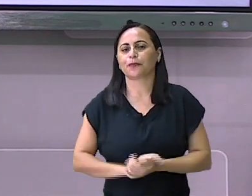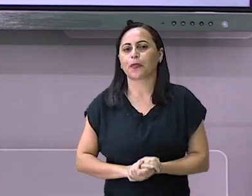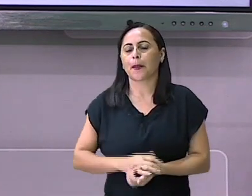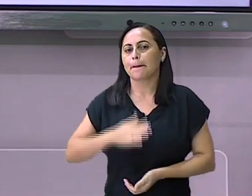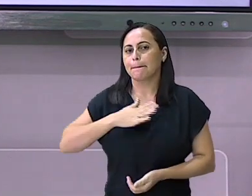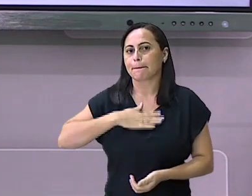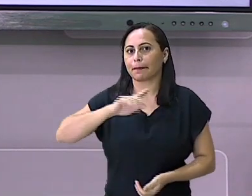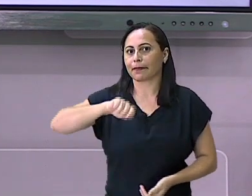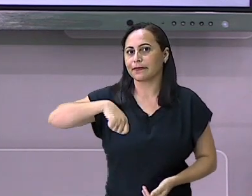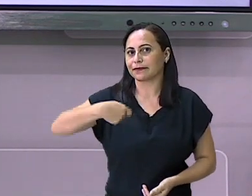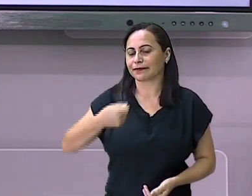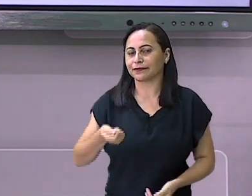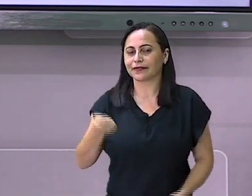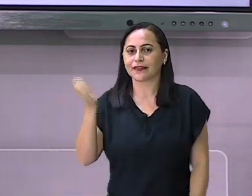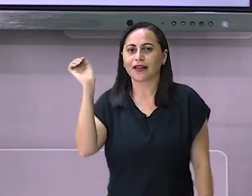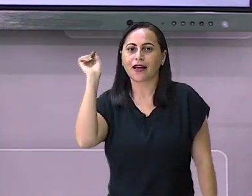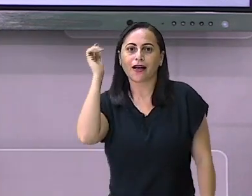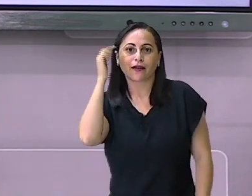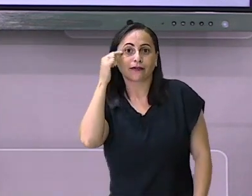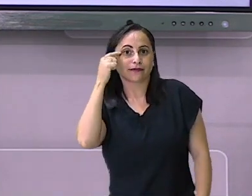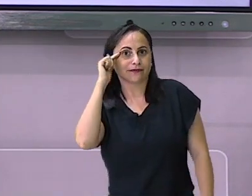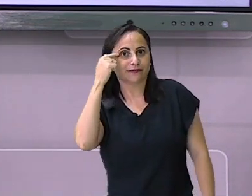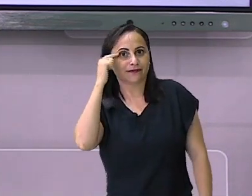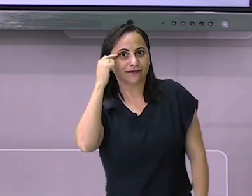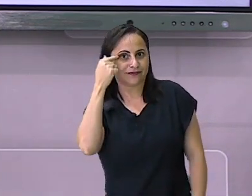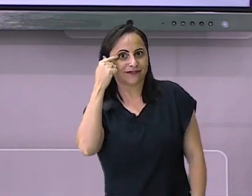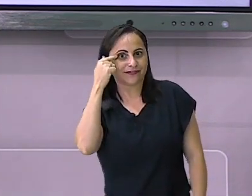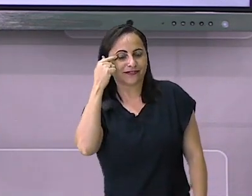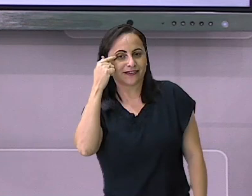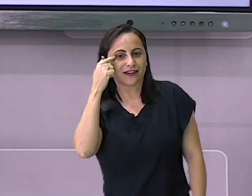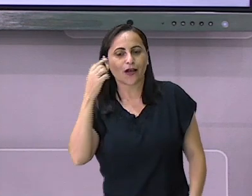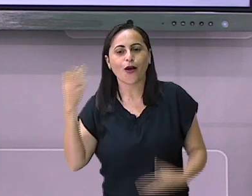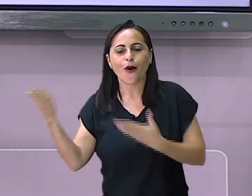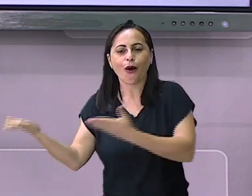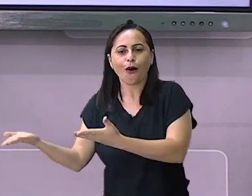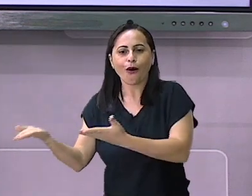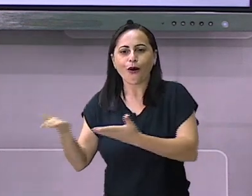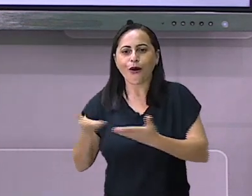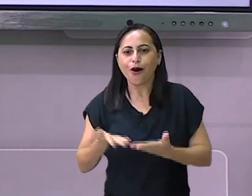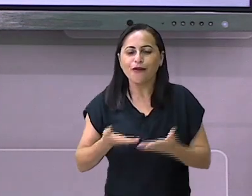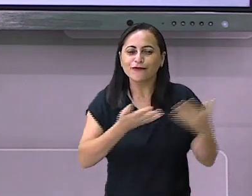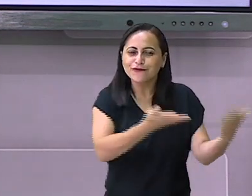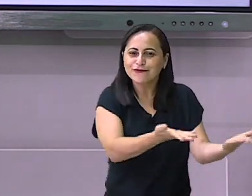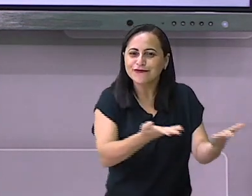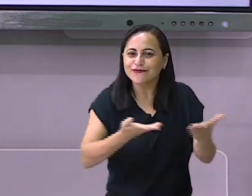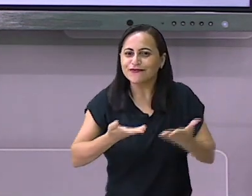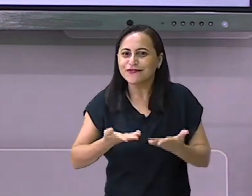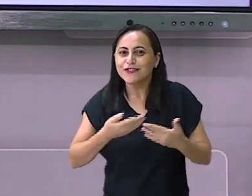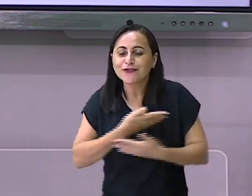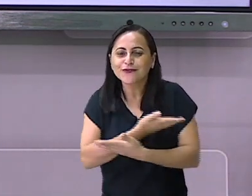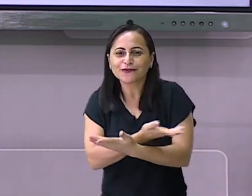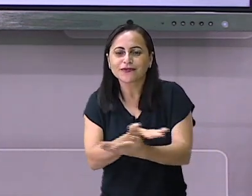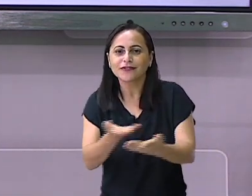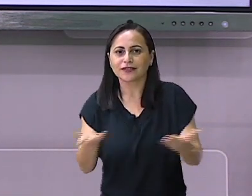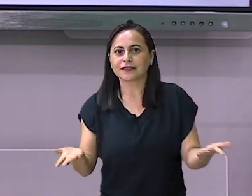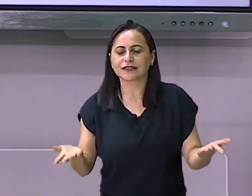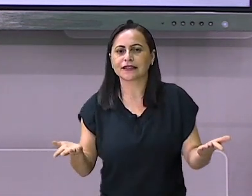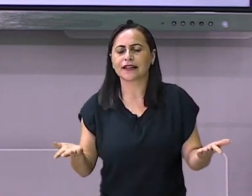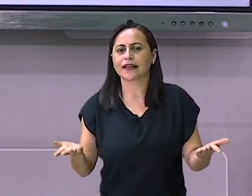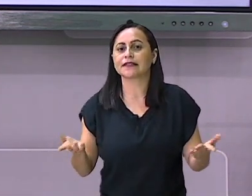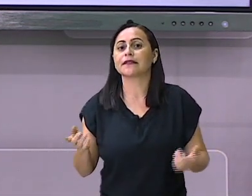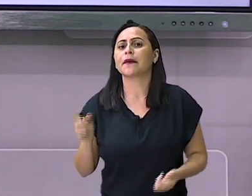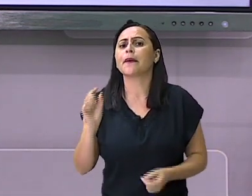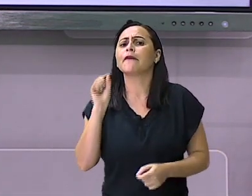professora Luciene Cardoso e convido a todos vocês para falarmos sobre um